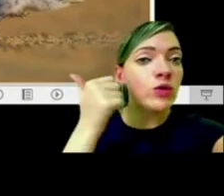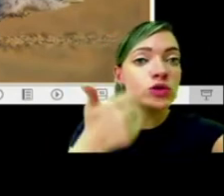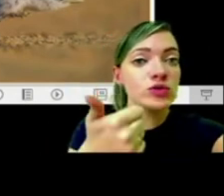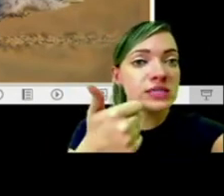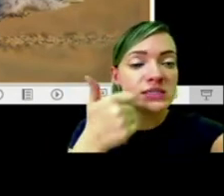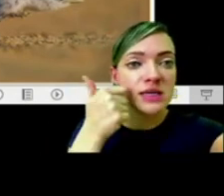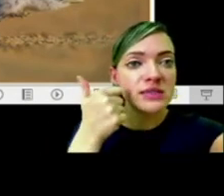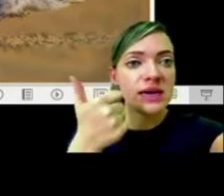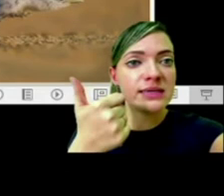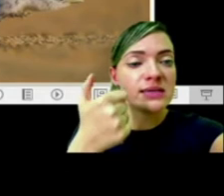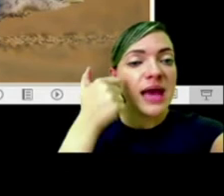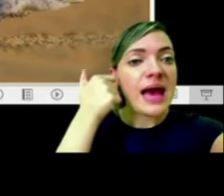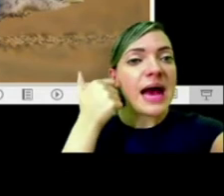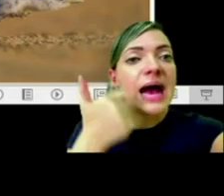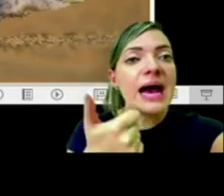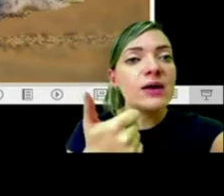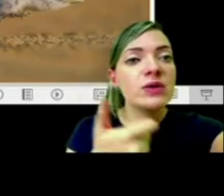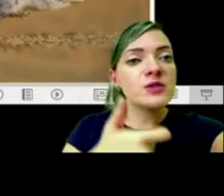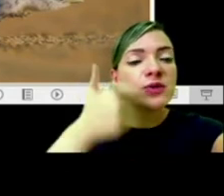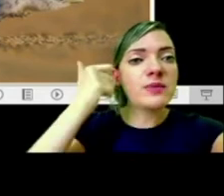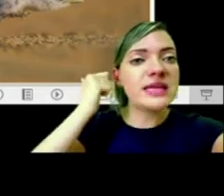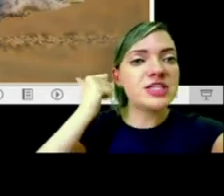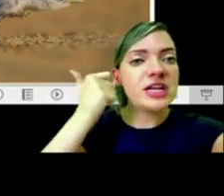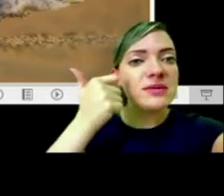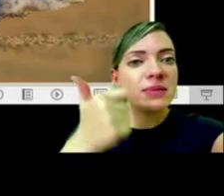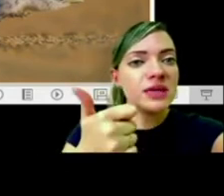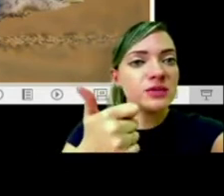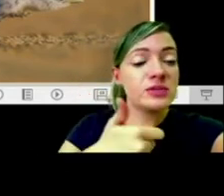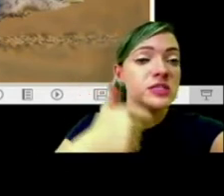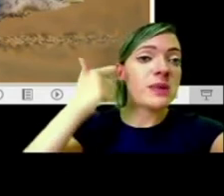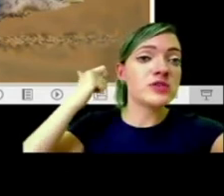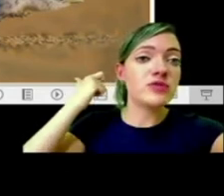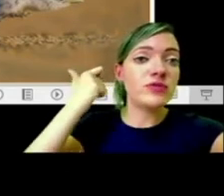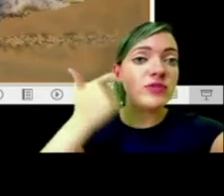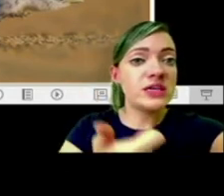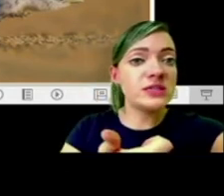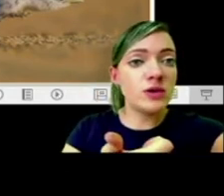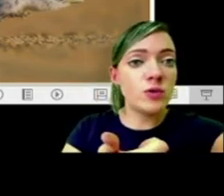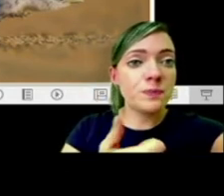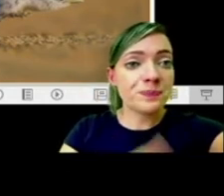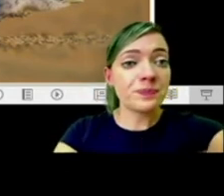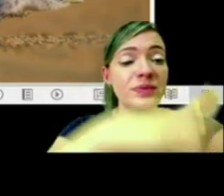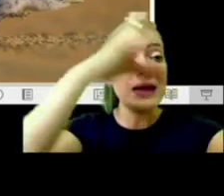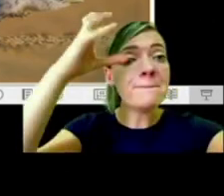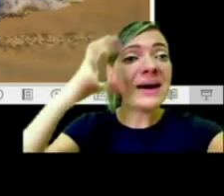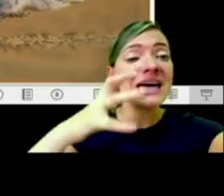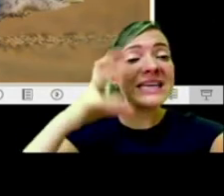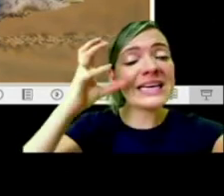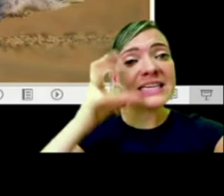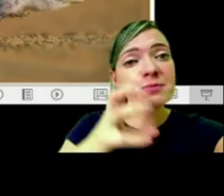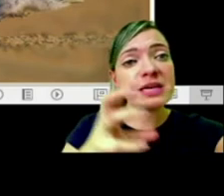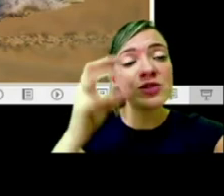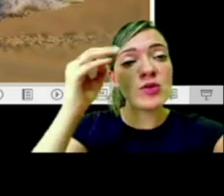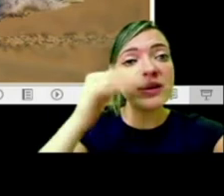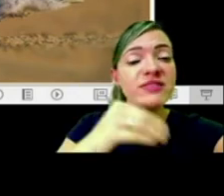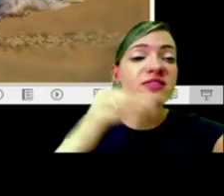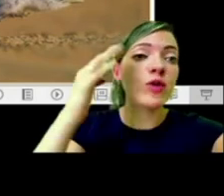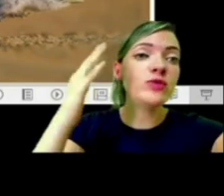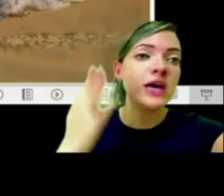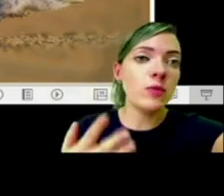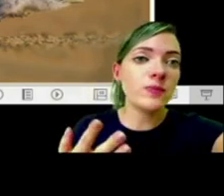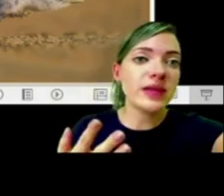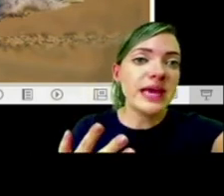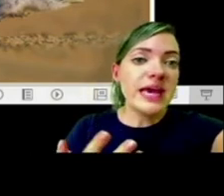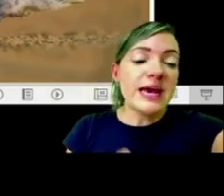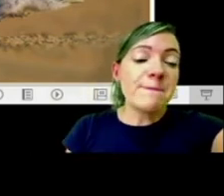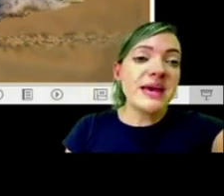como recursos essenciais, água, disponibilidade de alimentos, espaço físico, para que aquela espécie sobreviva